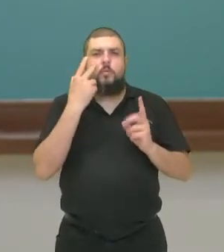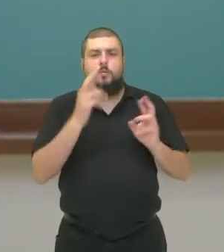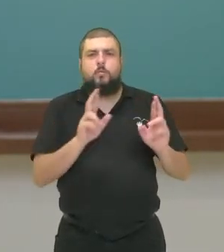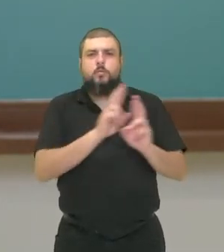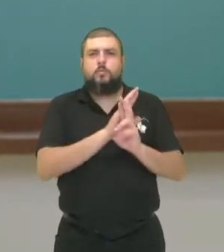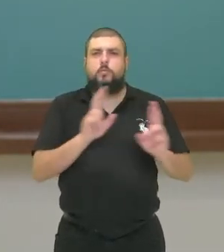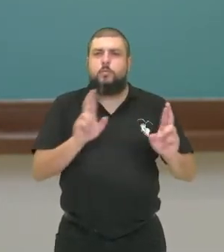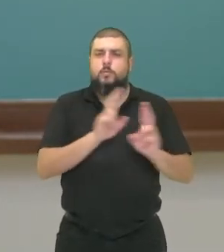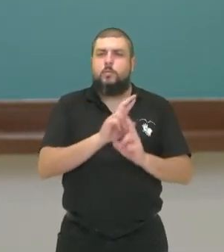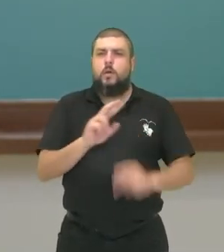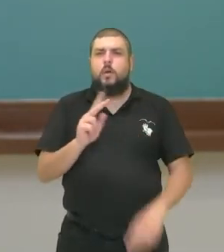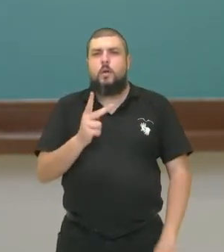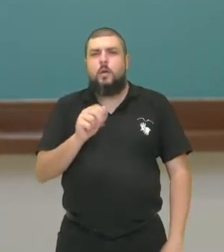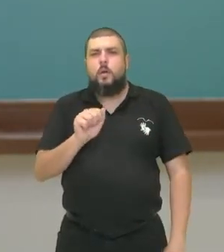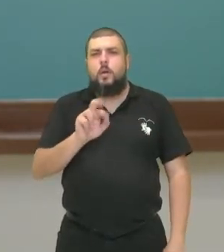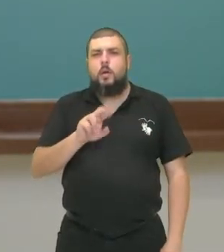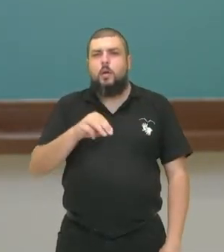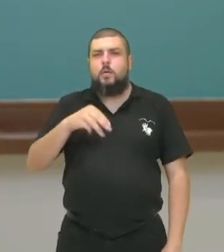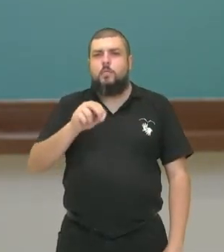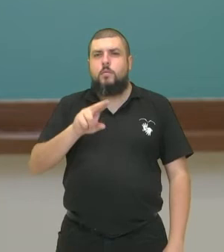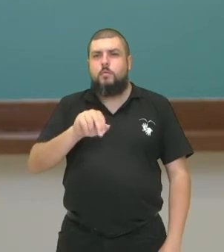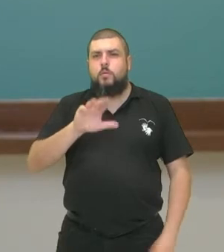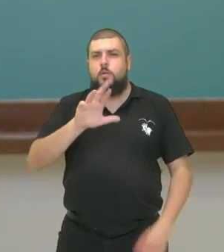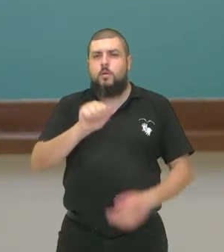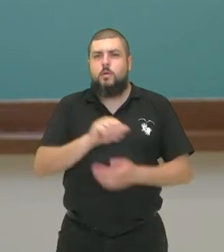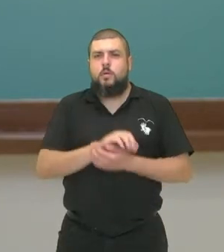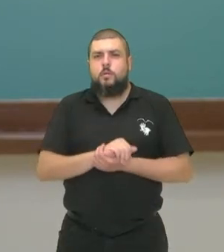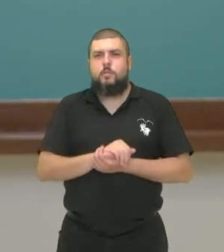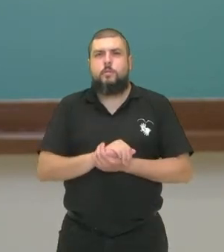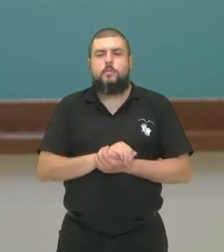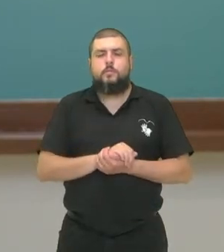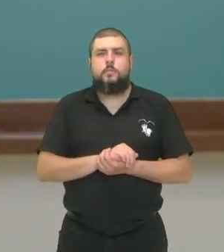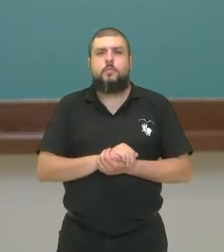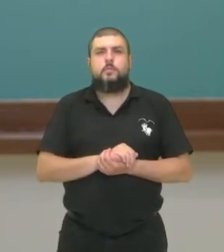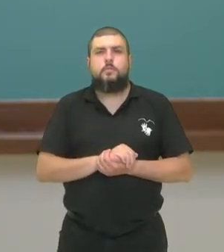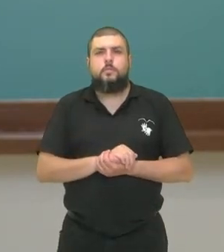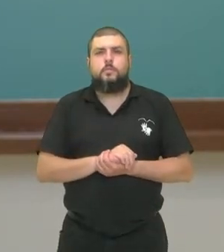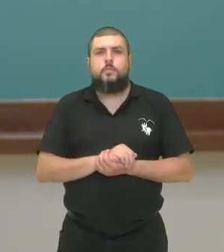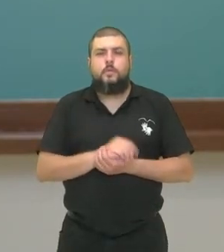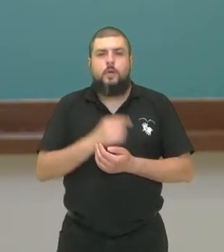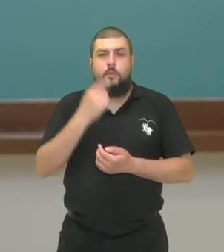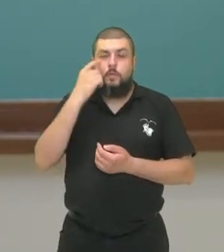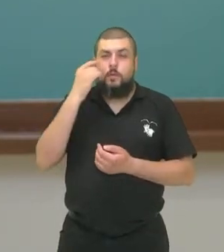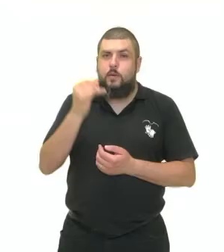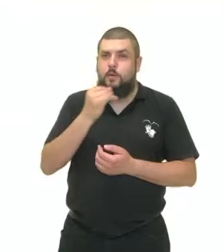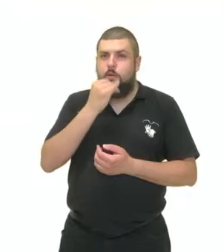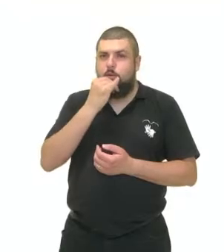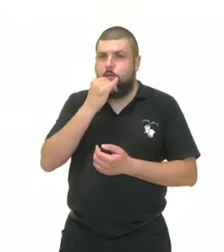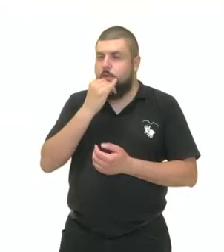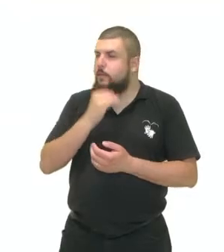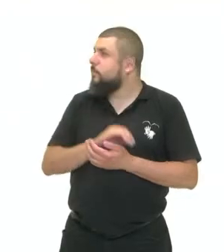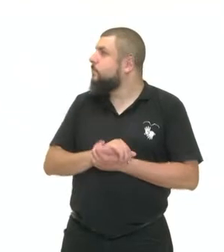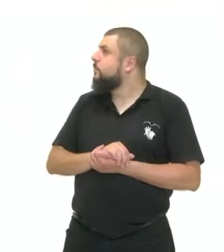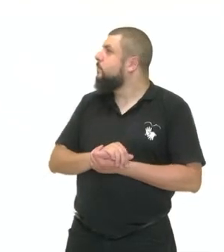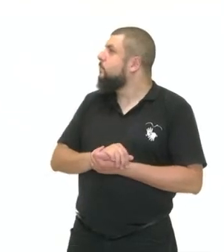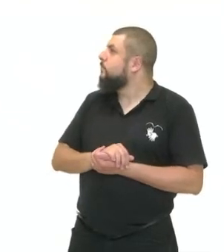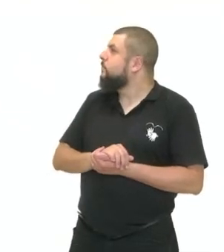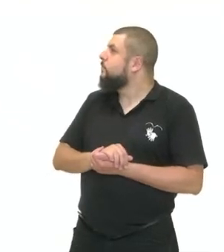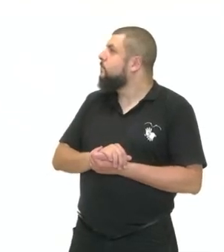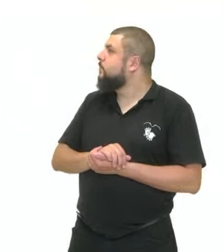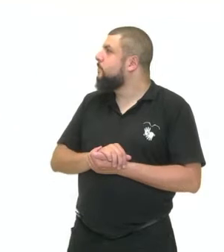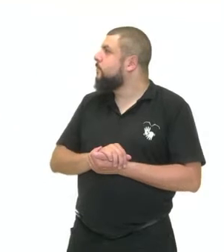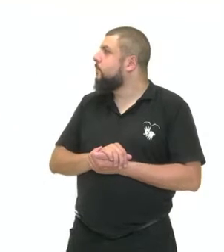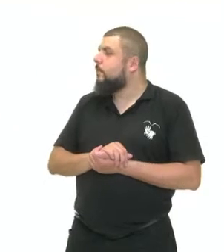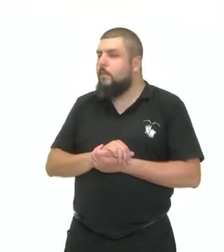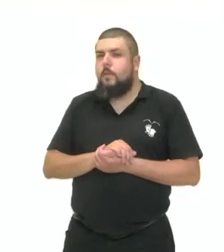aqui colônia e sociedade, dois exemplos de intraespecífica para vocês. As sociedades, relações ecológicas entre organismos de